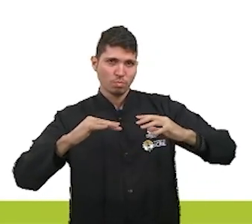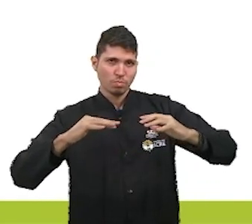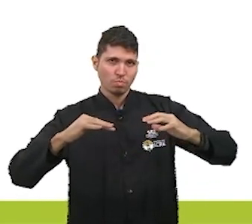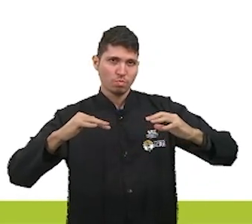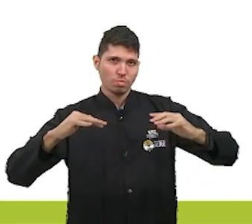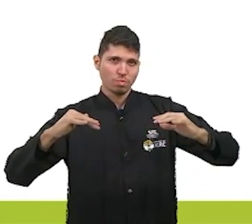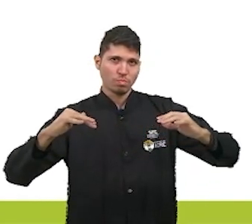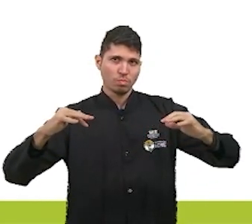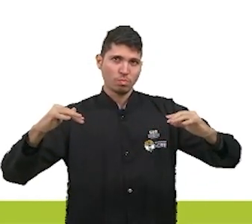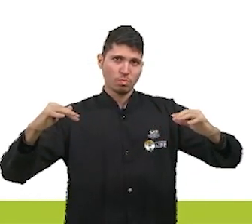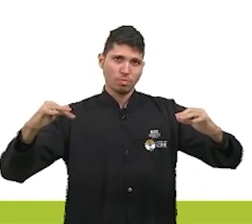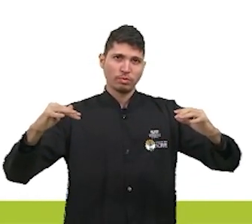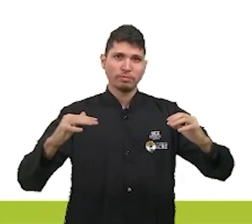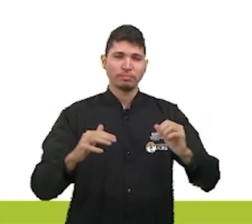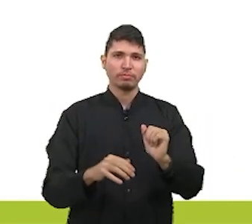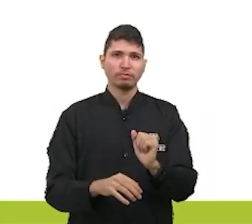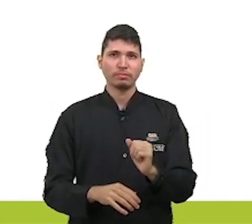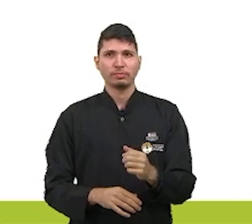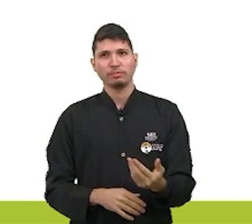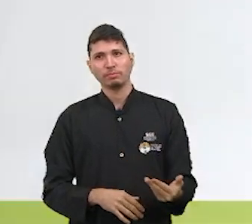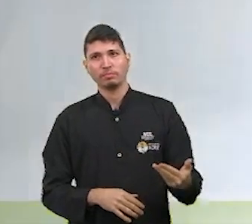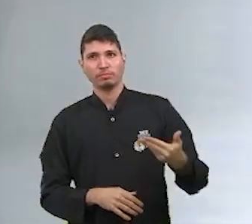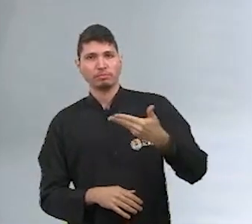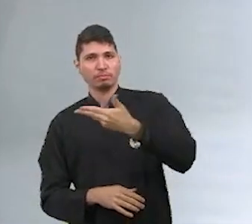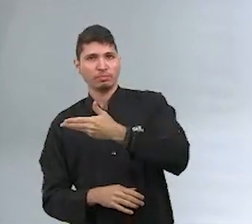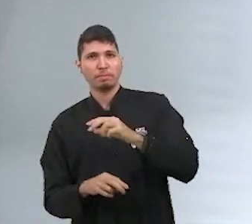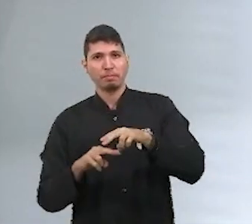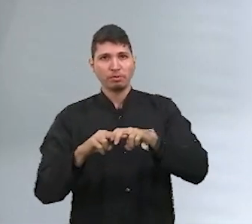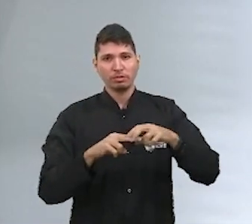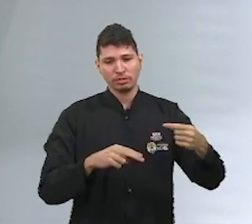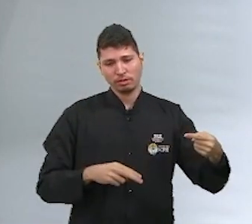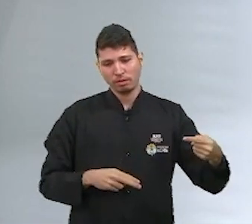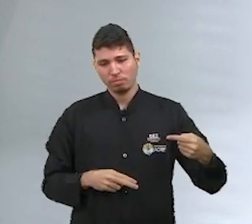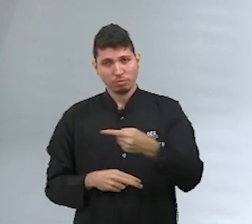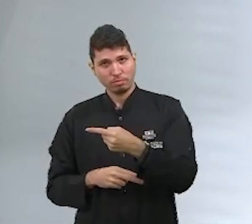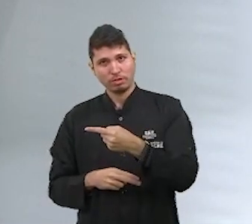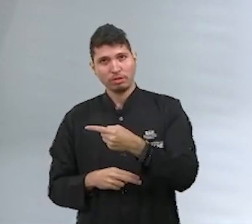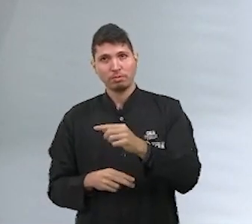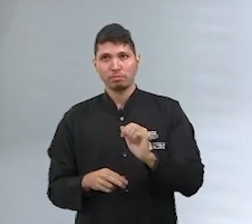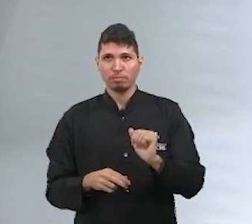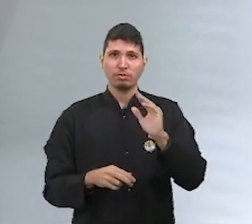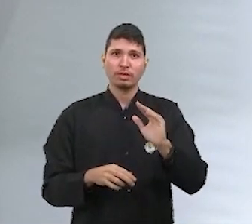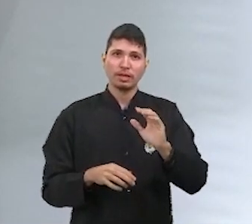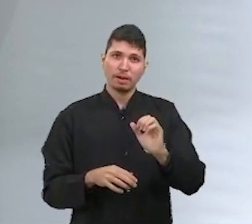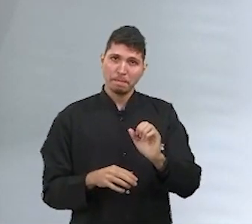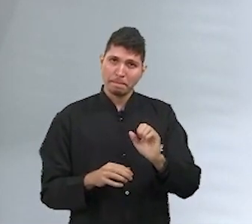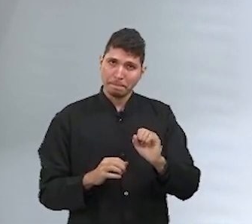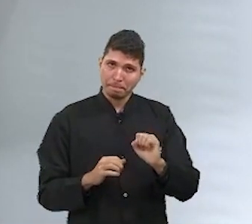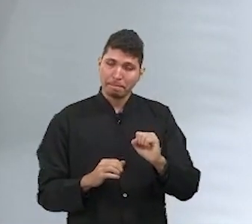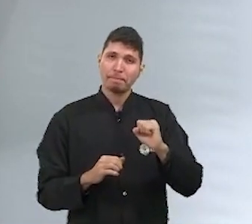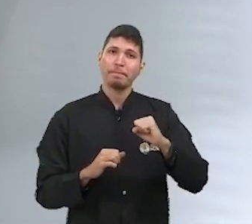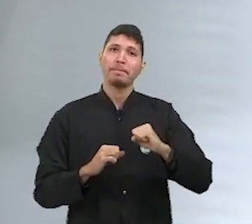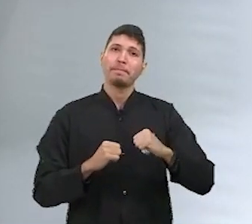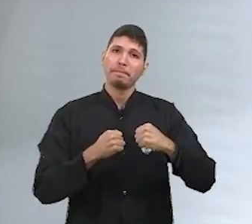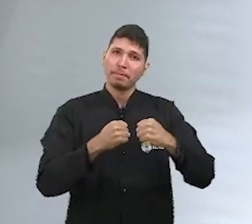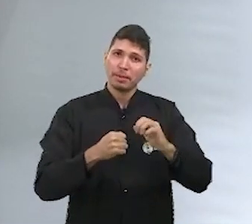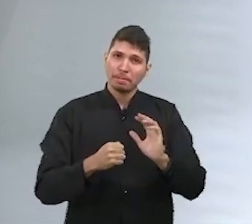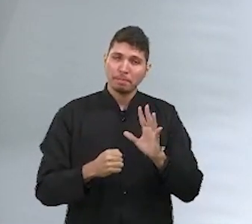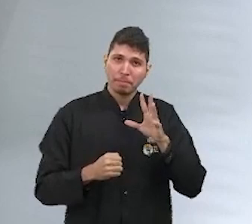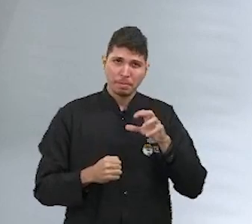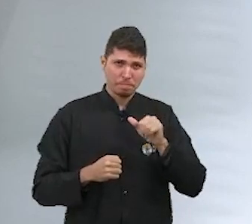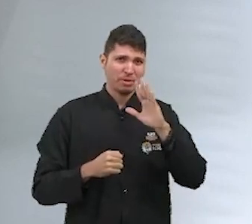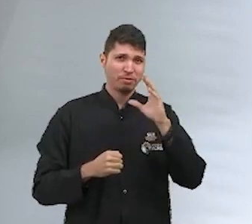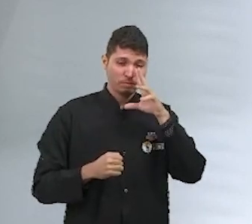o lado do cloro. Se existe um elemento que ele puxa com maior intensidade, então